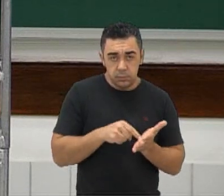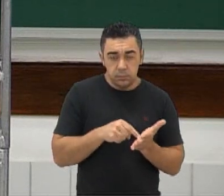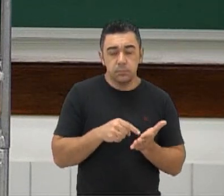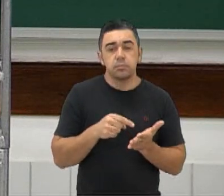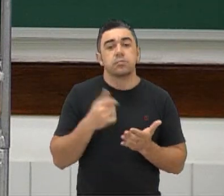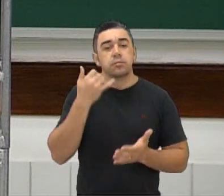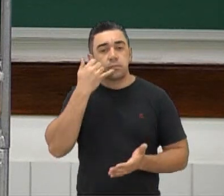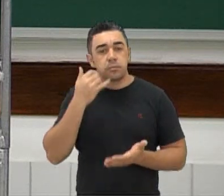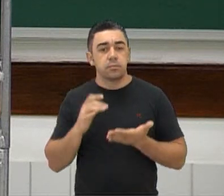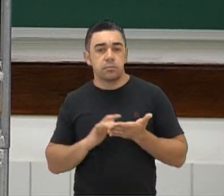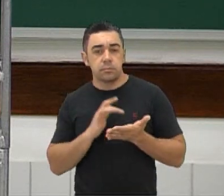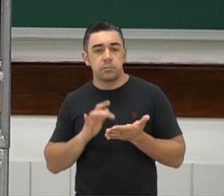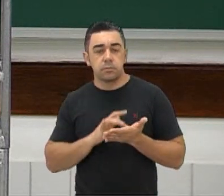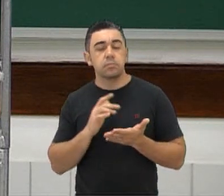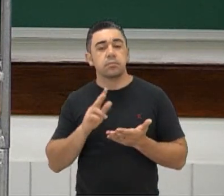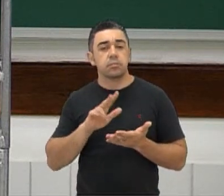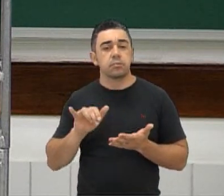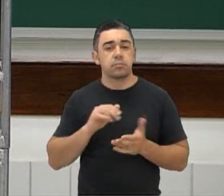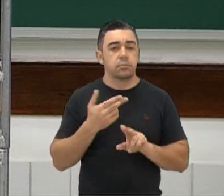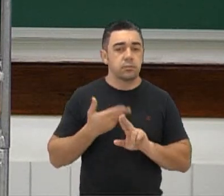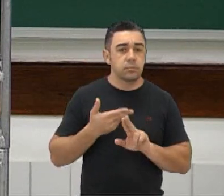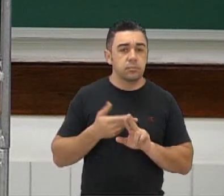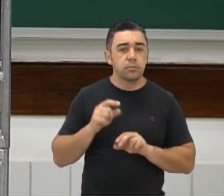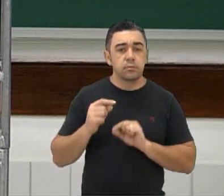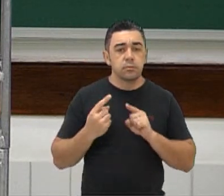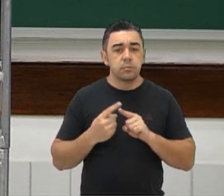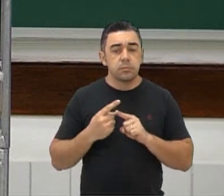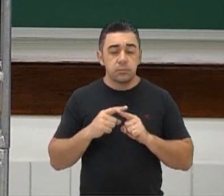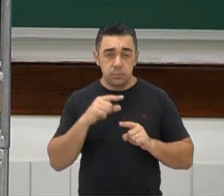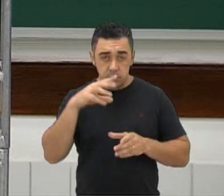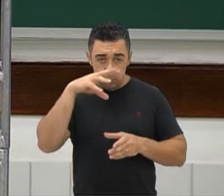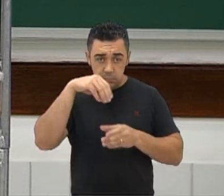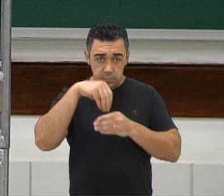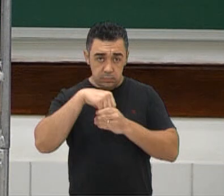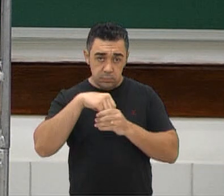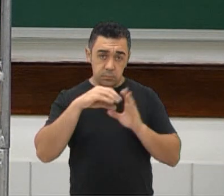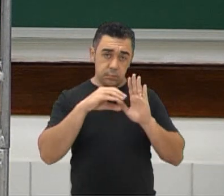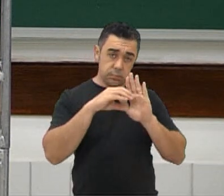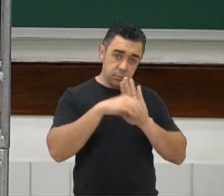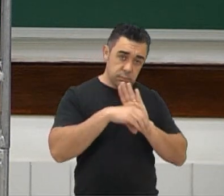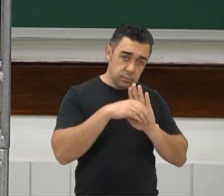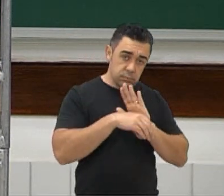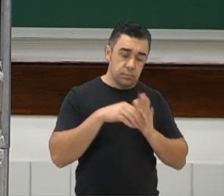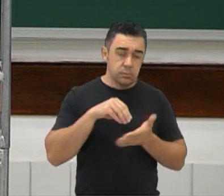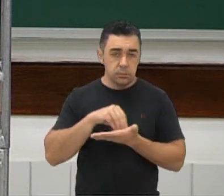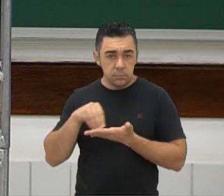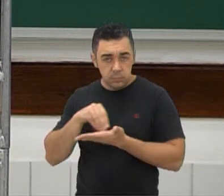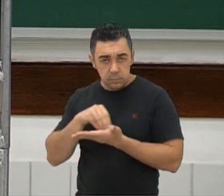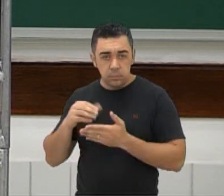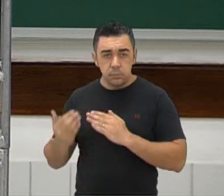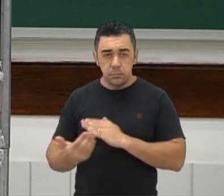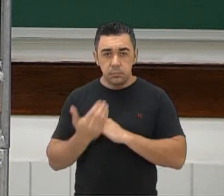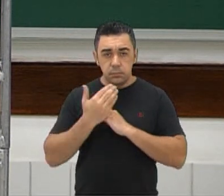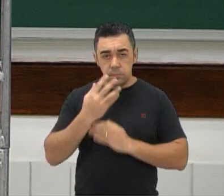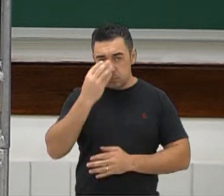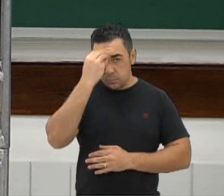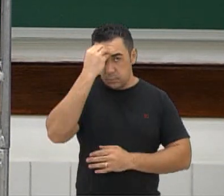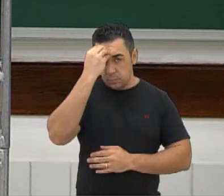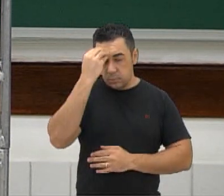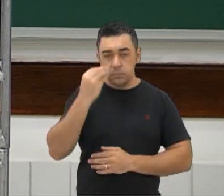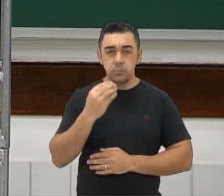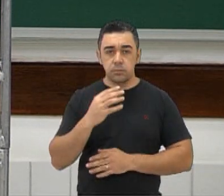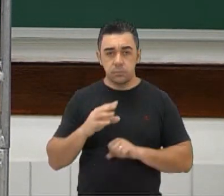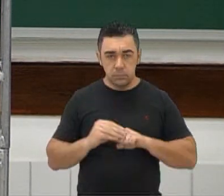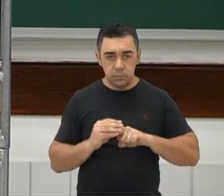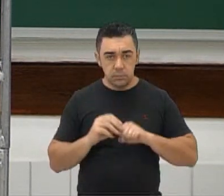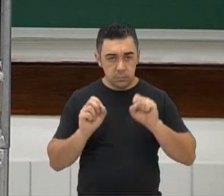estar utilizando e ela tem alguns conceitos matemáticos, alguns jogos matemáticos que ajudam a fixar esse conhecimento de